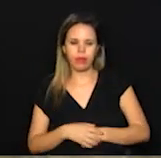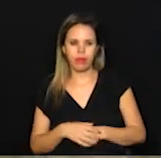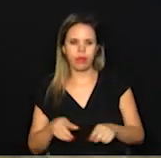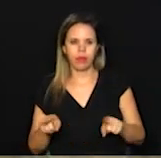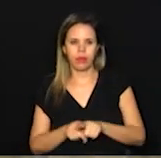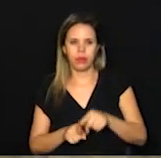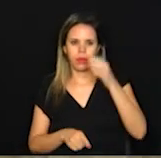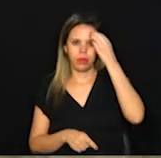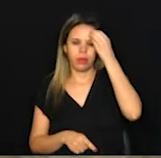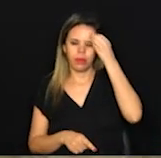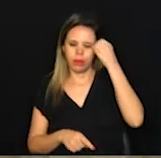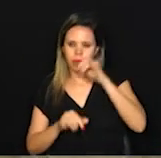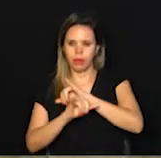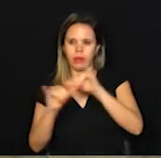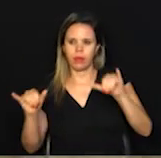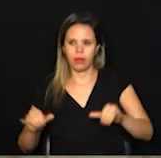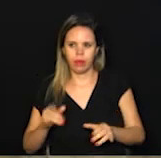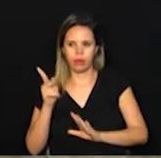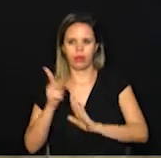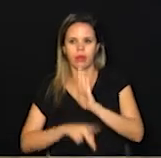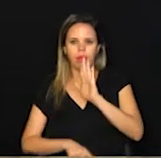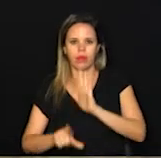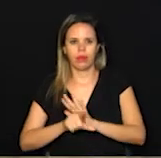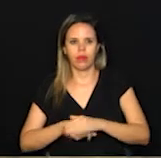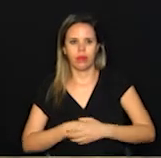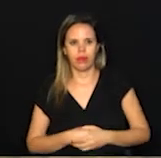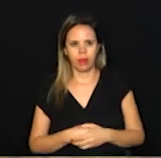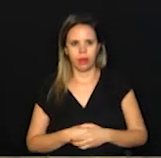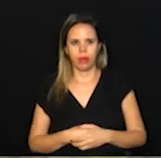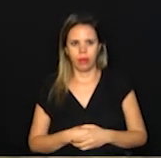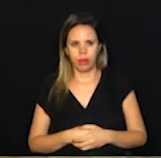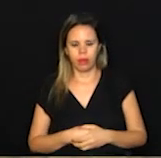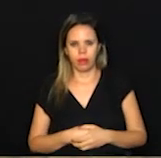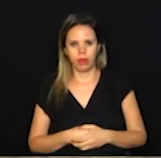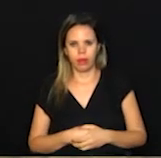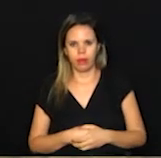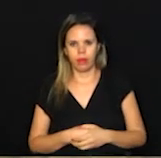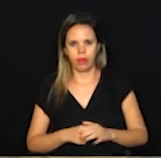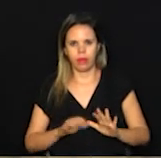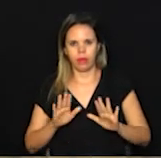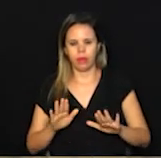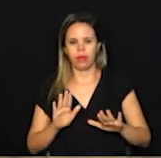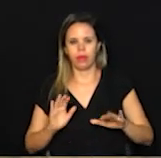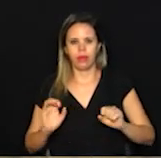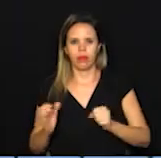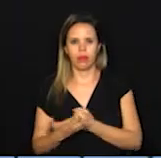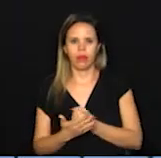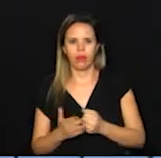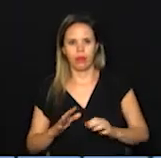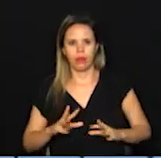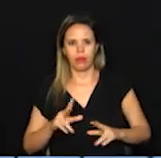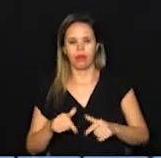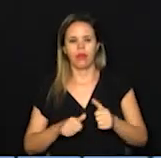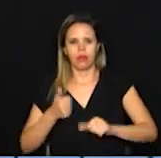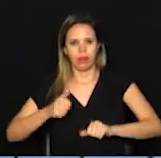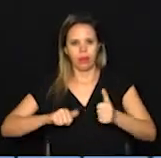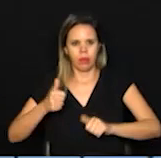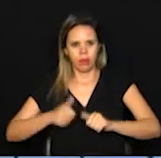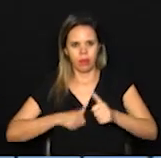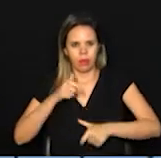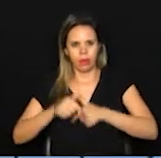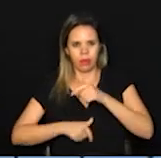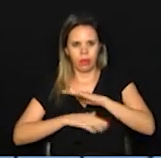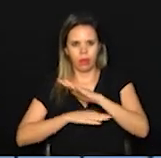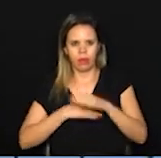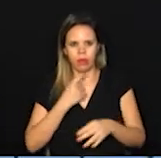também repercutindo os projetos de lei. Isso mesmo, porque apesar da pandemia, toda a tramitação e trabalho